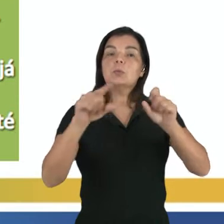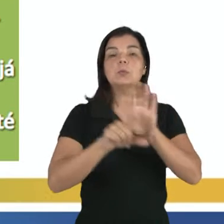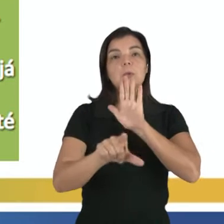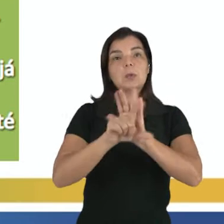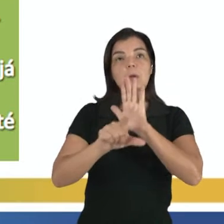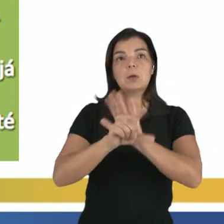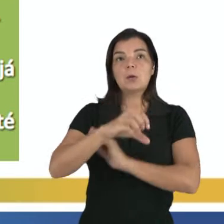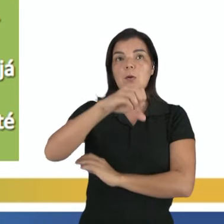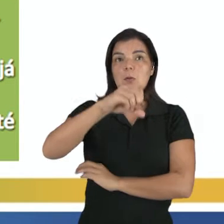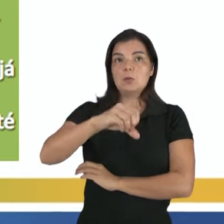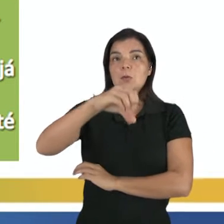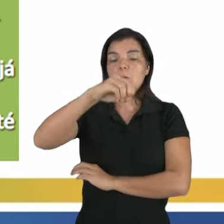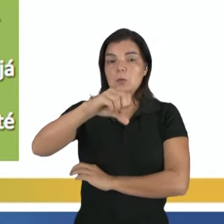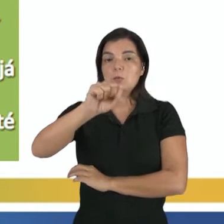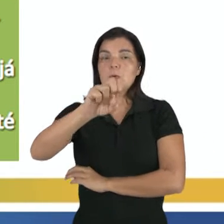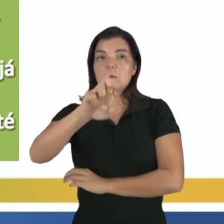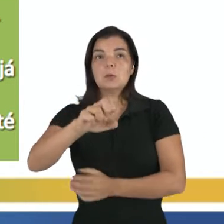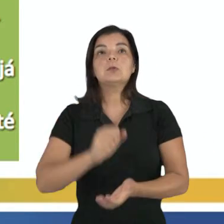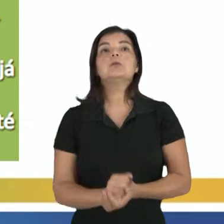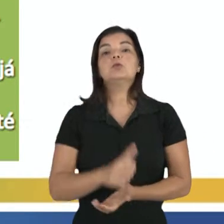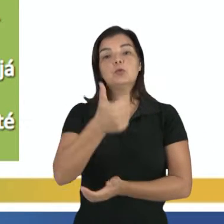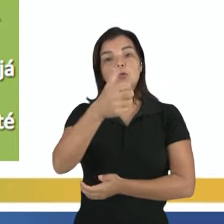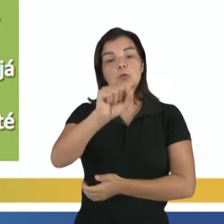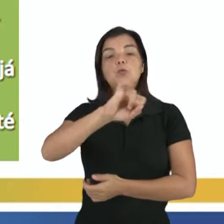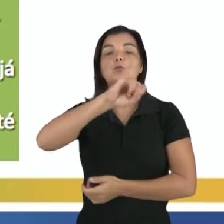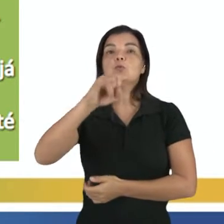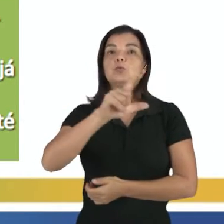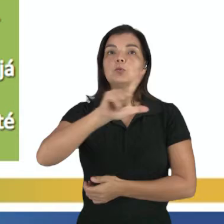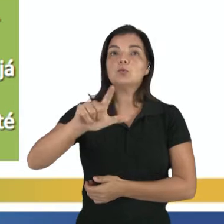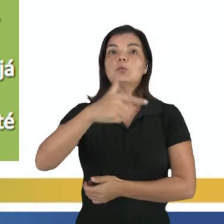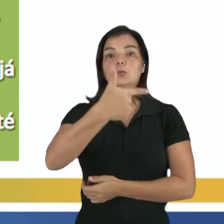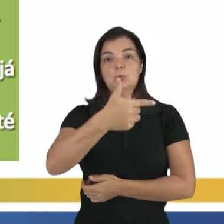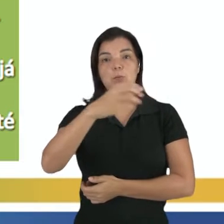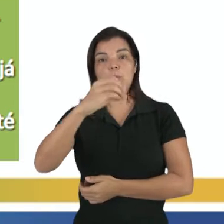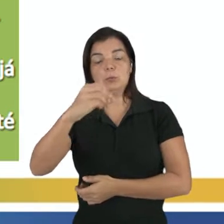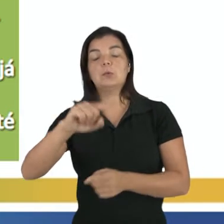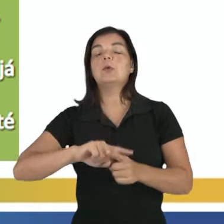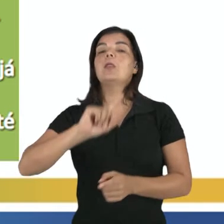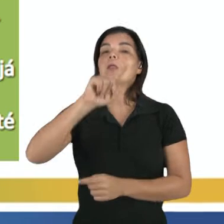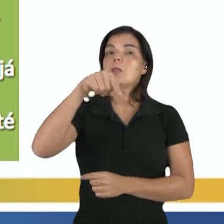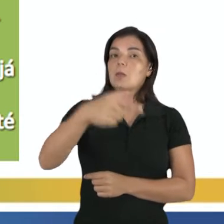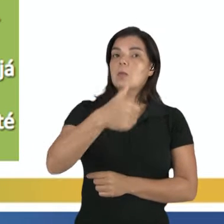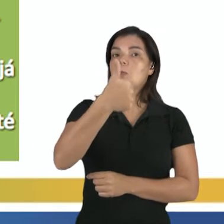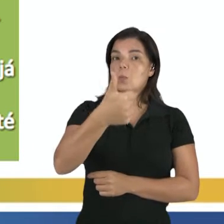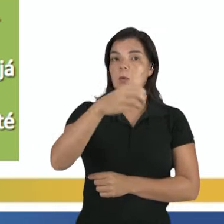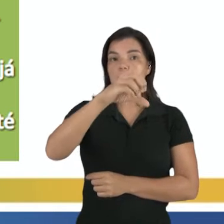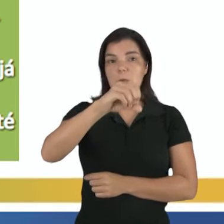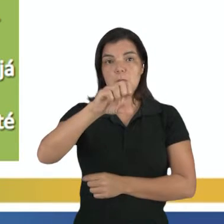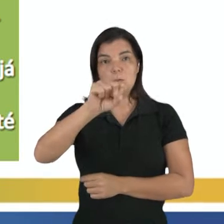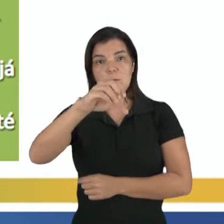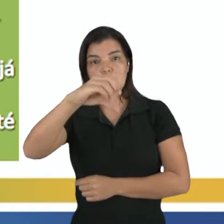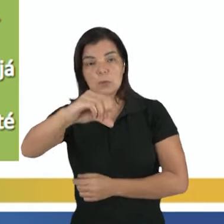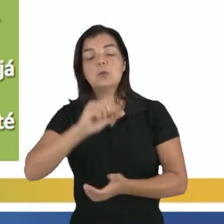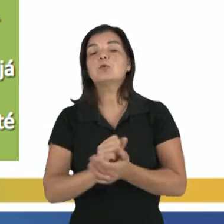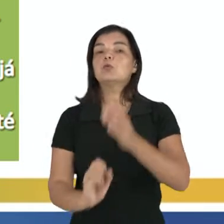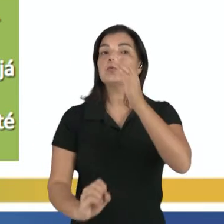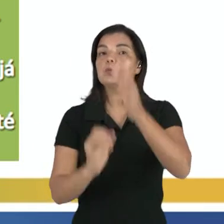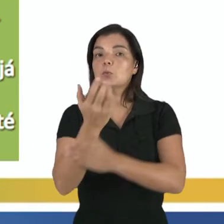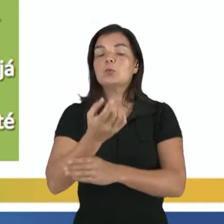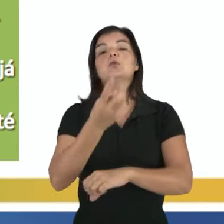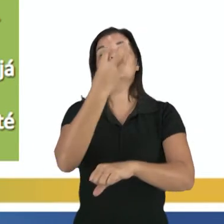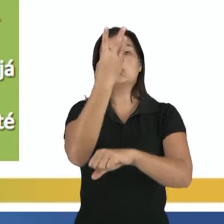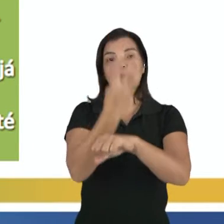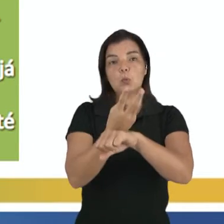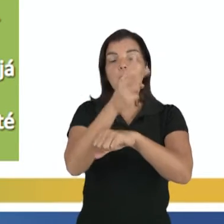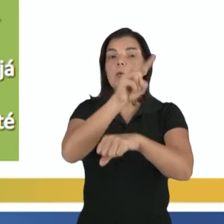Lei 9.985, de 18 de julho de 2000, ou seja, depois de 1989, depois de ser criado o IBAMA, já